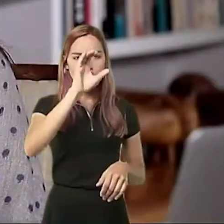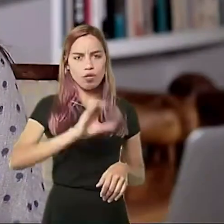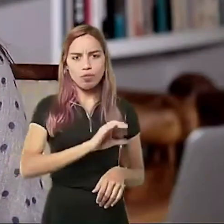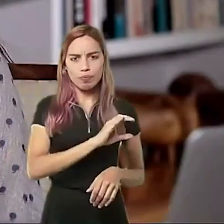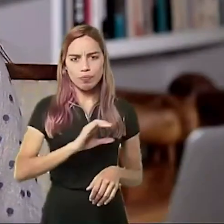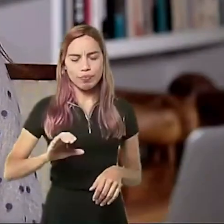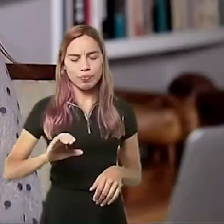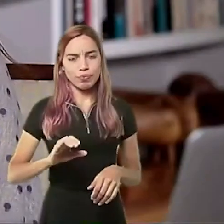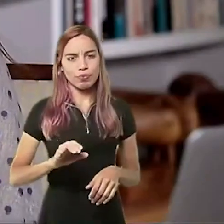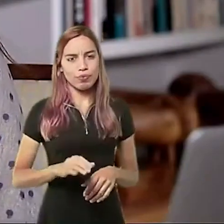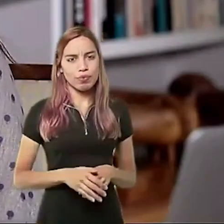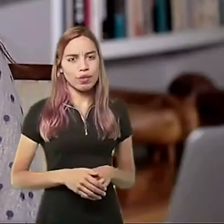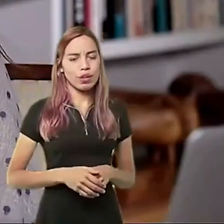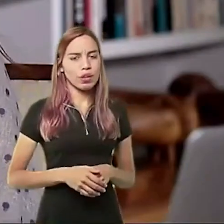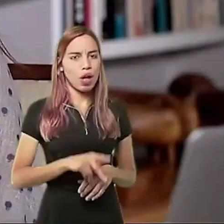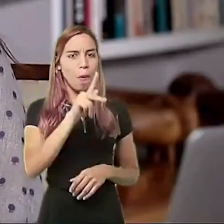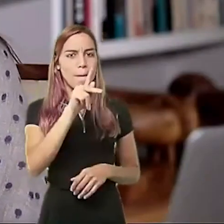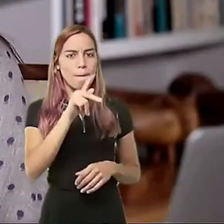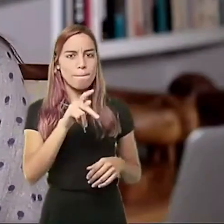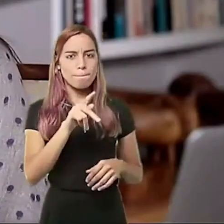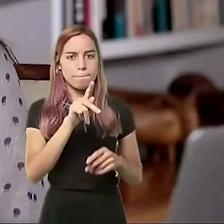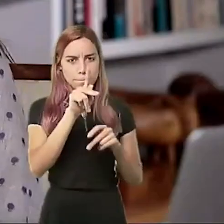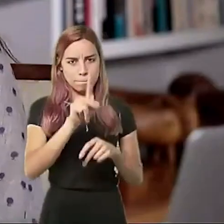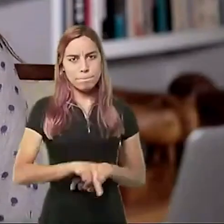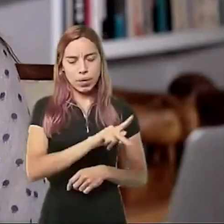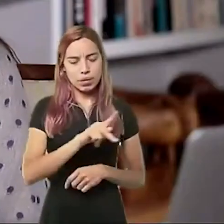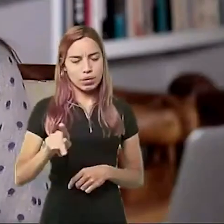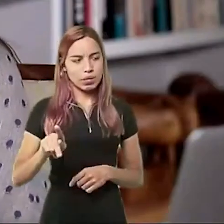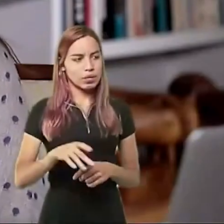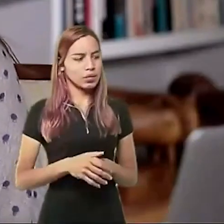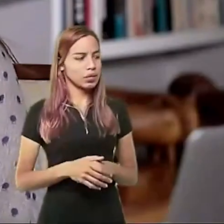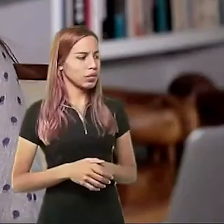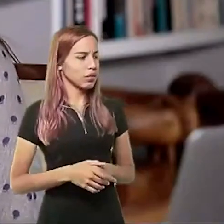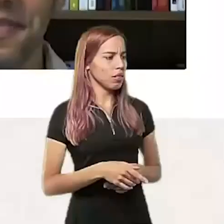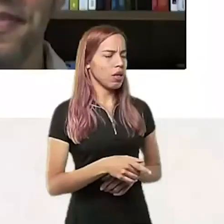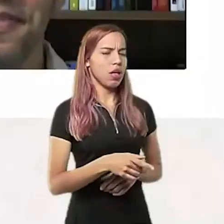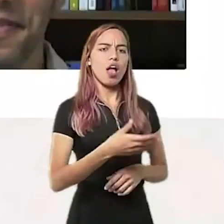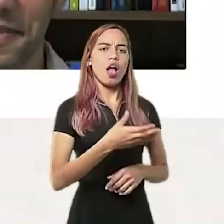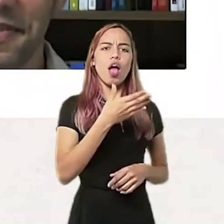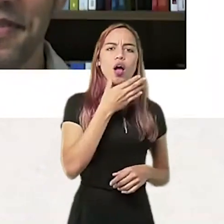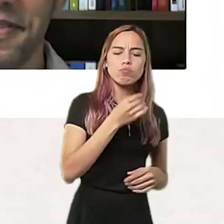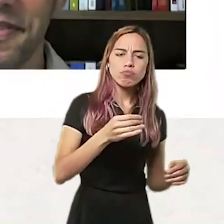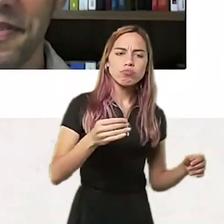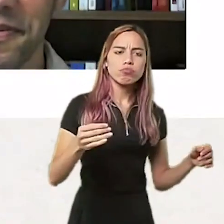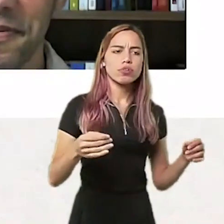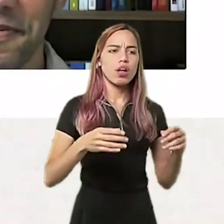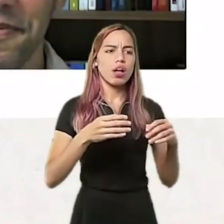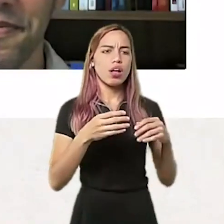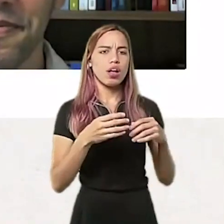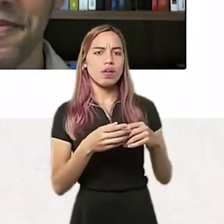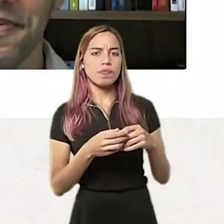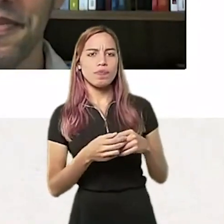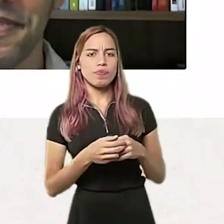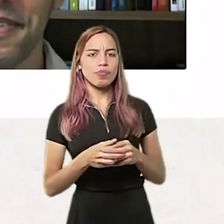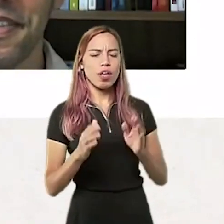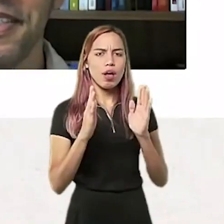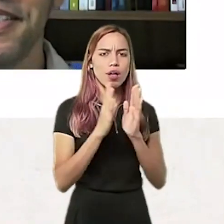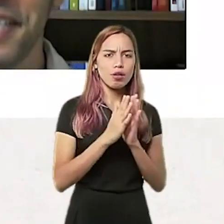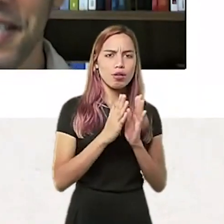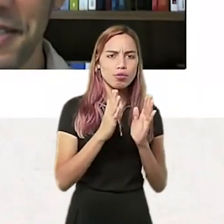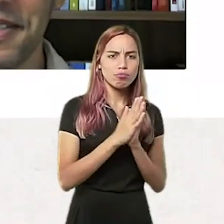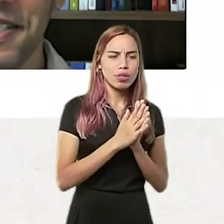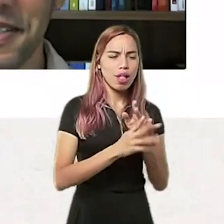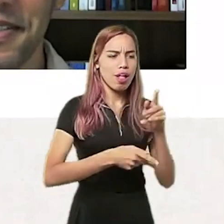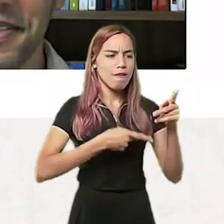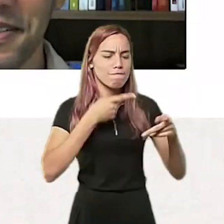naquela mente dele, contando a própria história dele, e rezando, e falando. E em Bispo você nem põe ponto final, né?